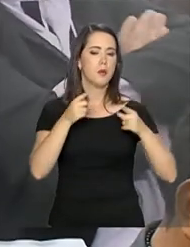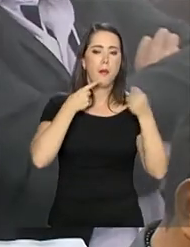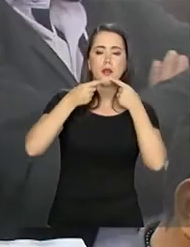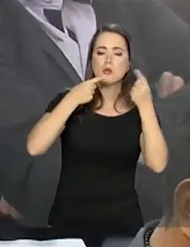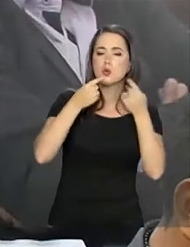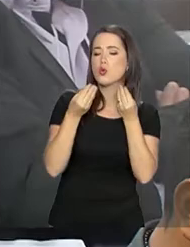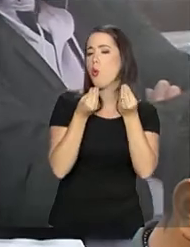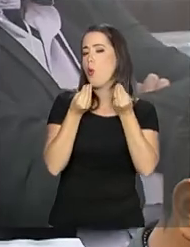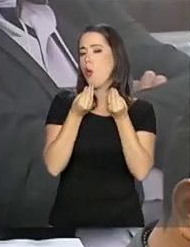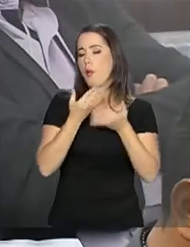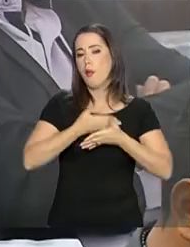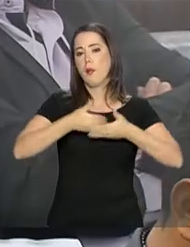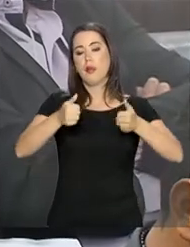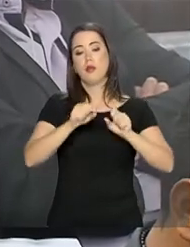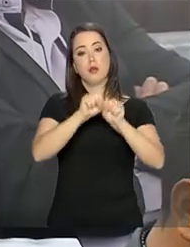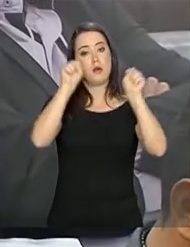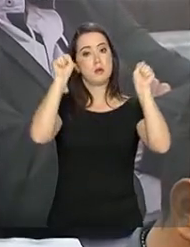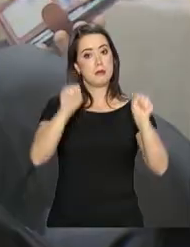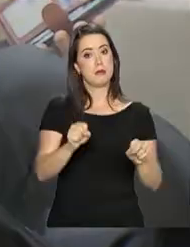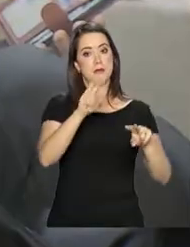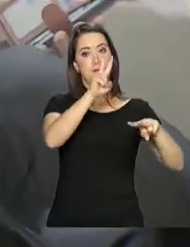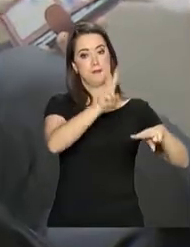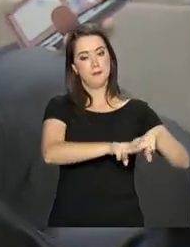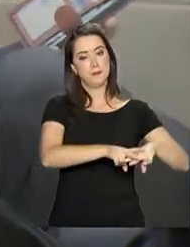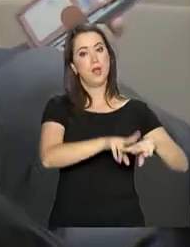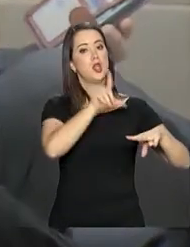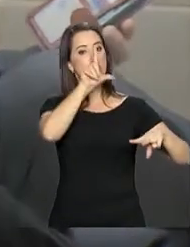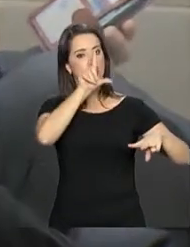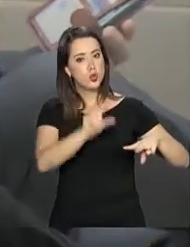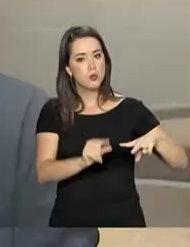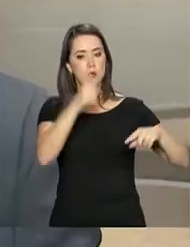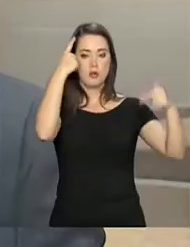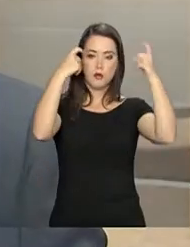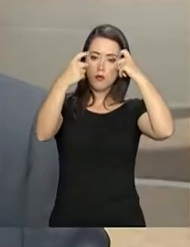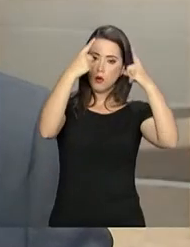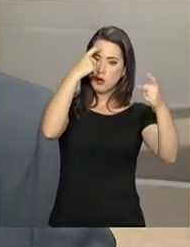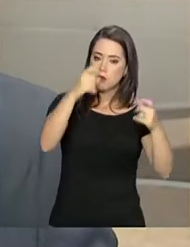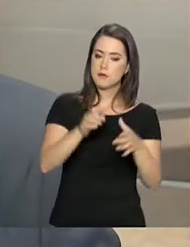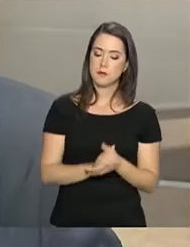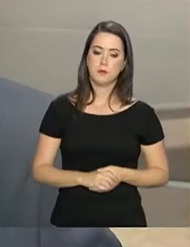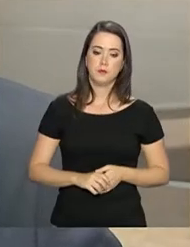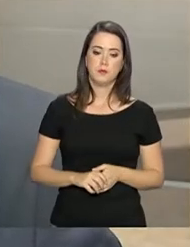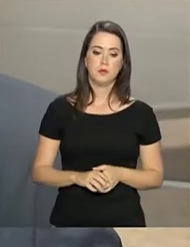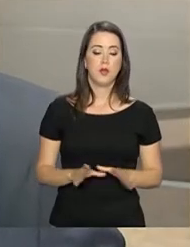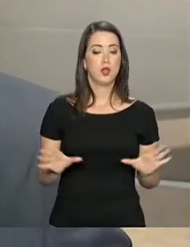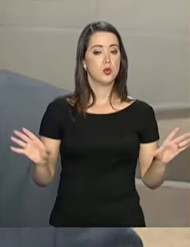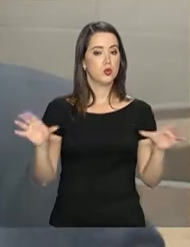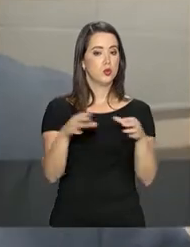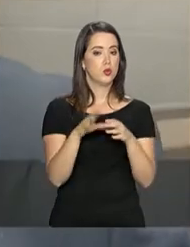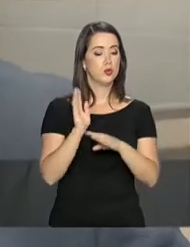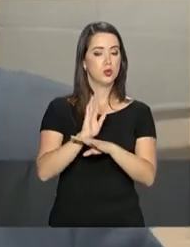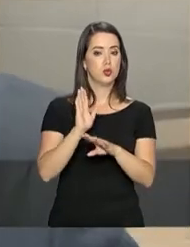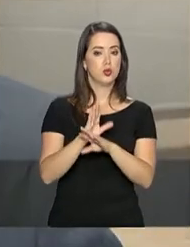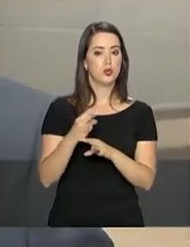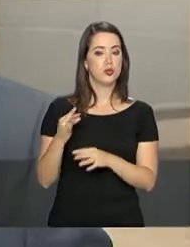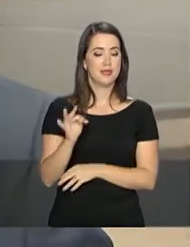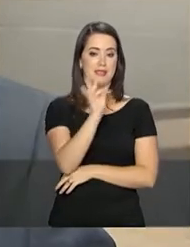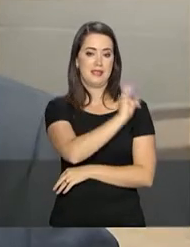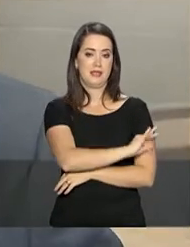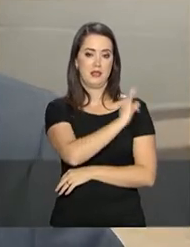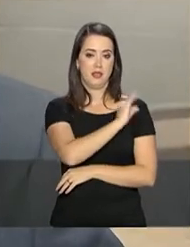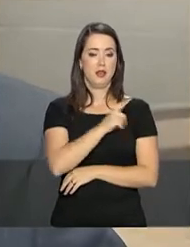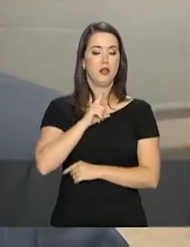discutir como melhorar o sistema carcerário e reduzir a violência esse encontro de assistência técnica tem esse objetivo de